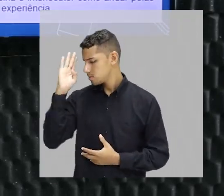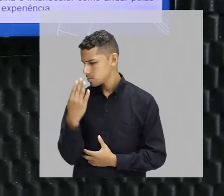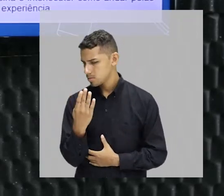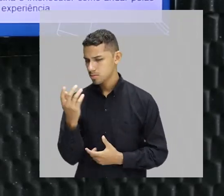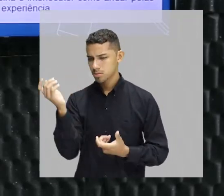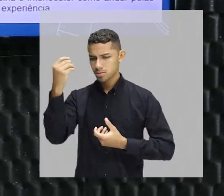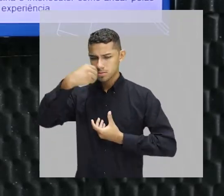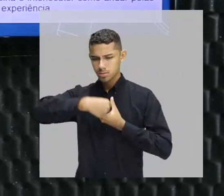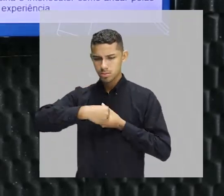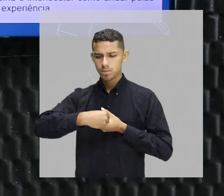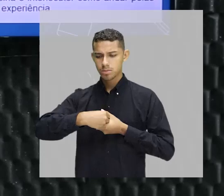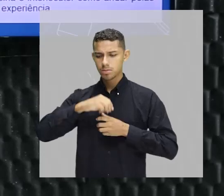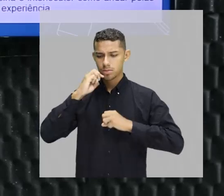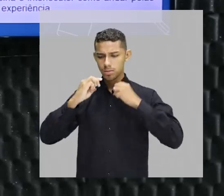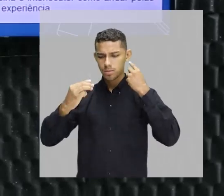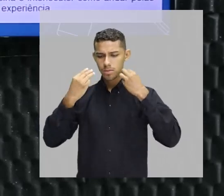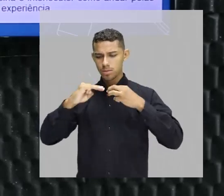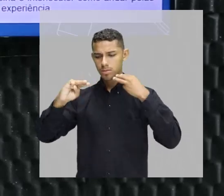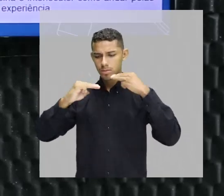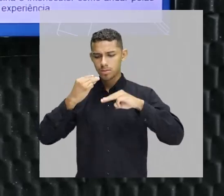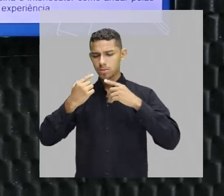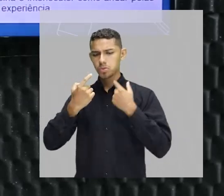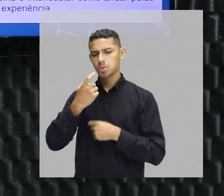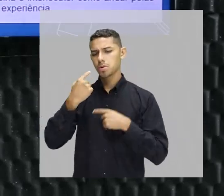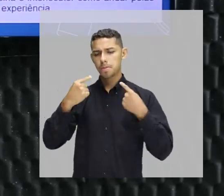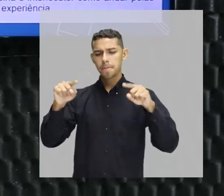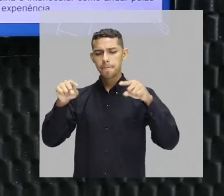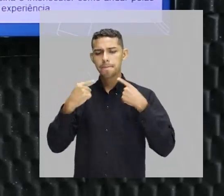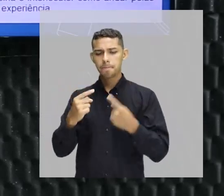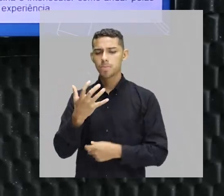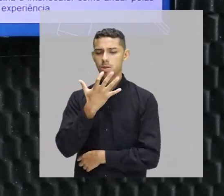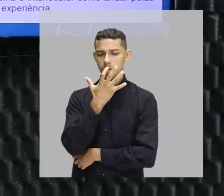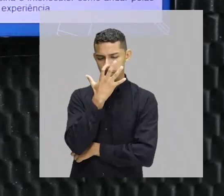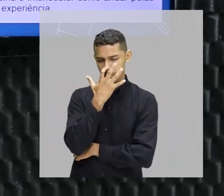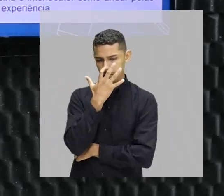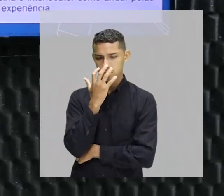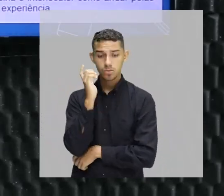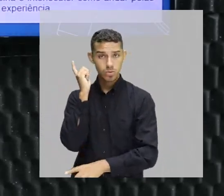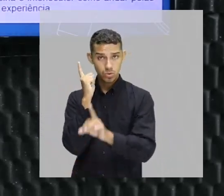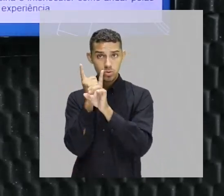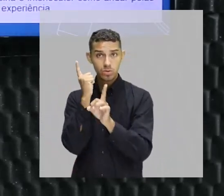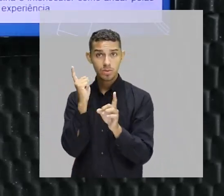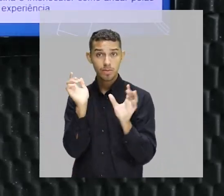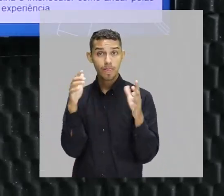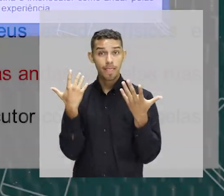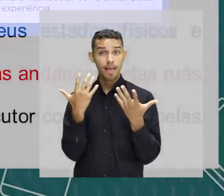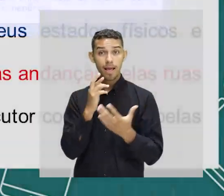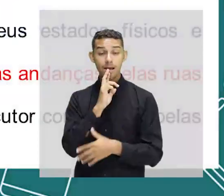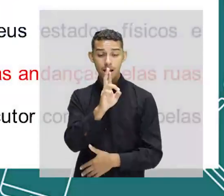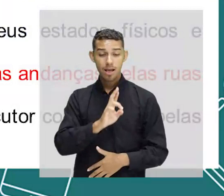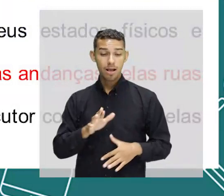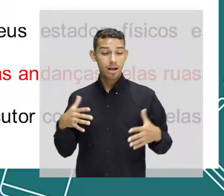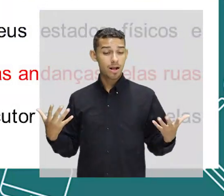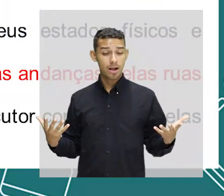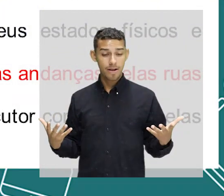predominantes na canção que nós analisamos de Caetano Veloso, né? Conseguiram descobrir? Vamos ver a